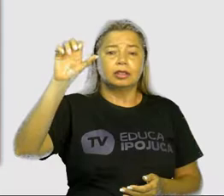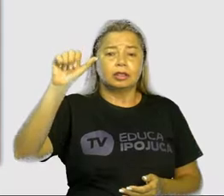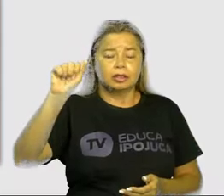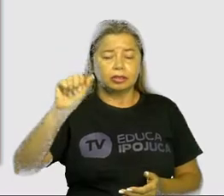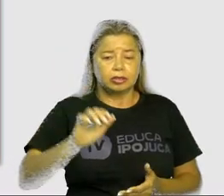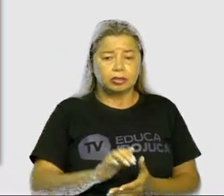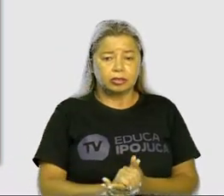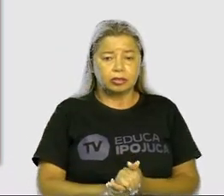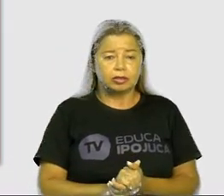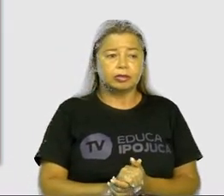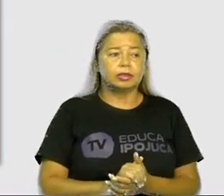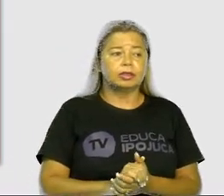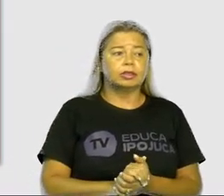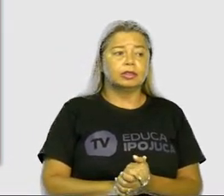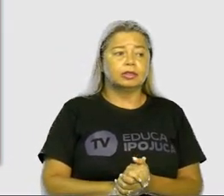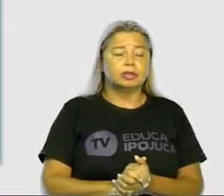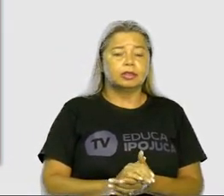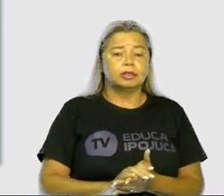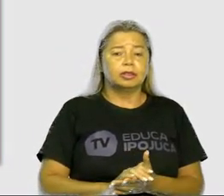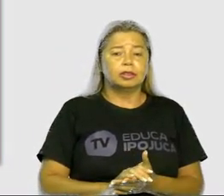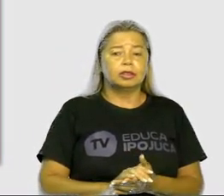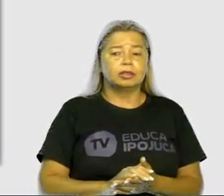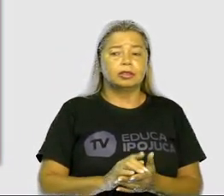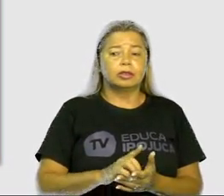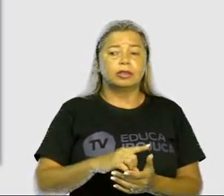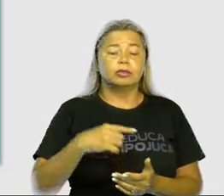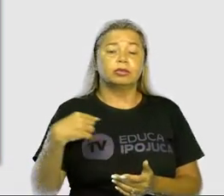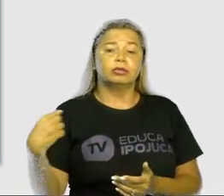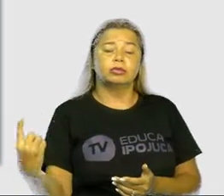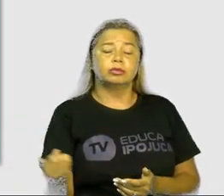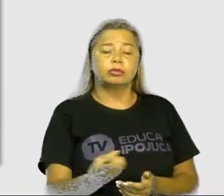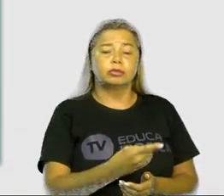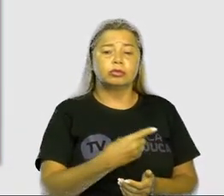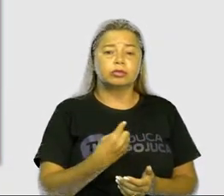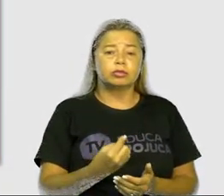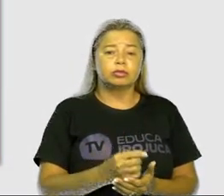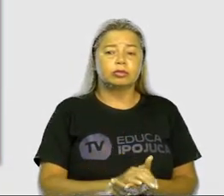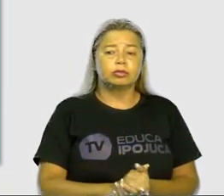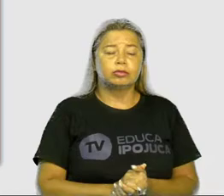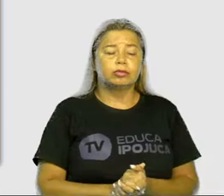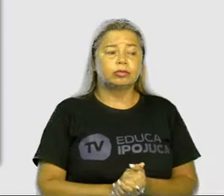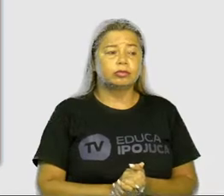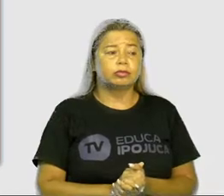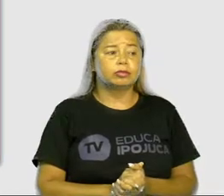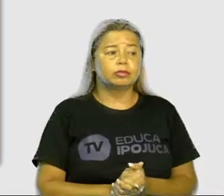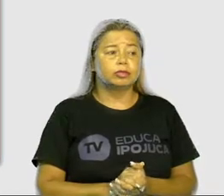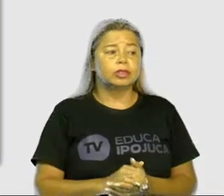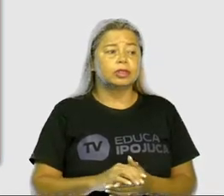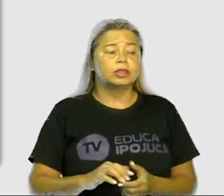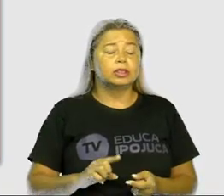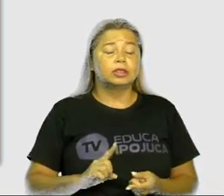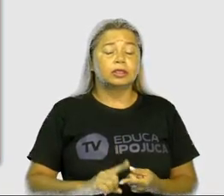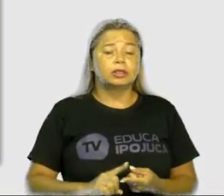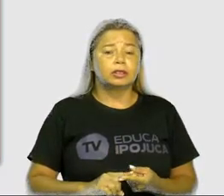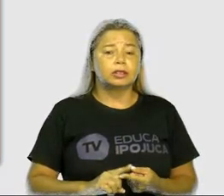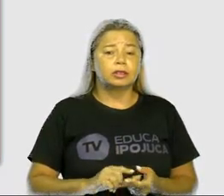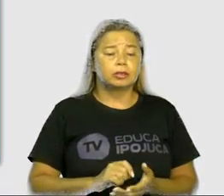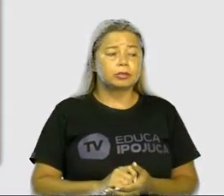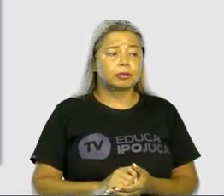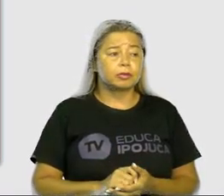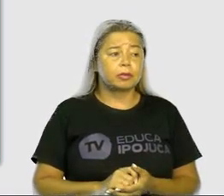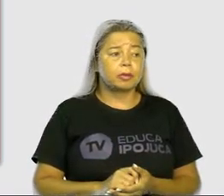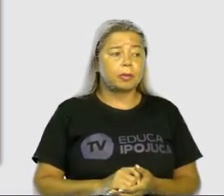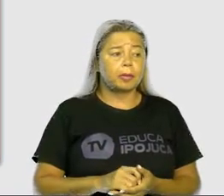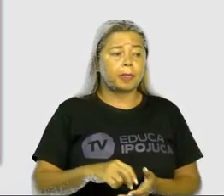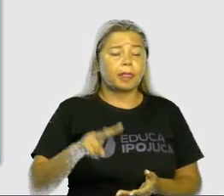nos, não é nós. Não é o com acento, certo? É o nos. E nós temos aqui para o segundo you, vai ser o vos,